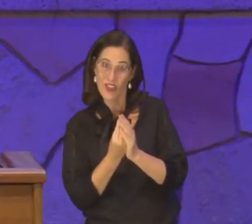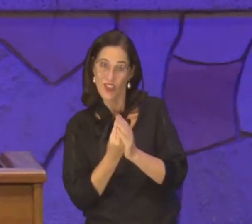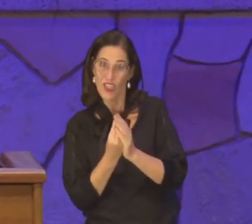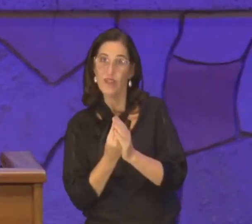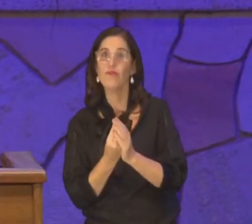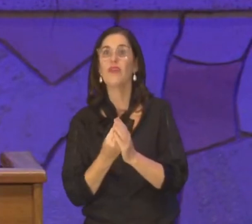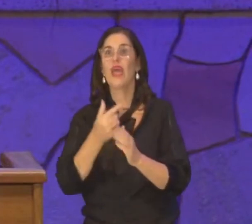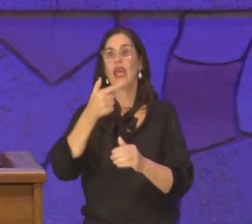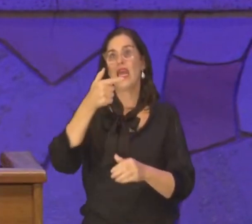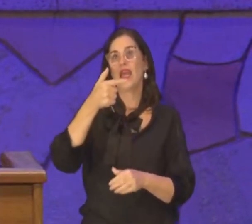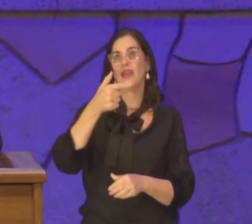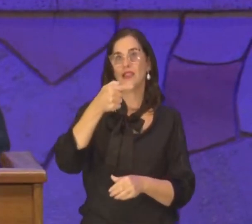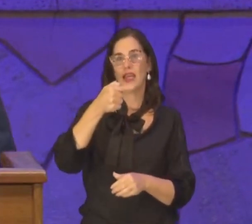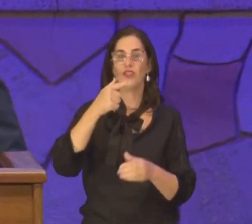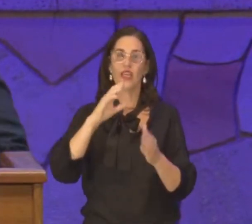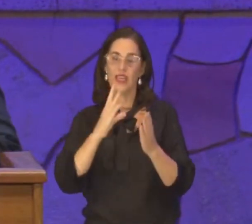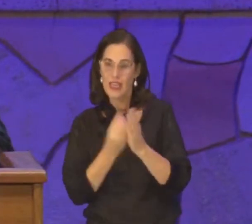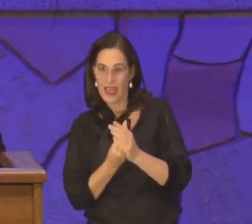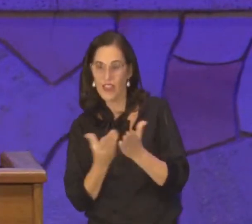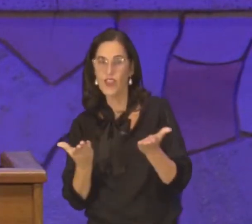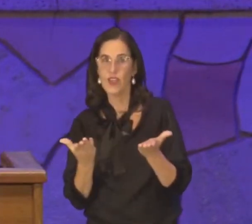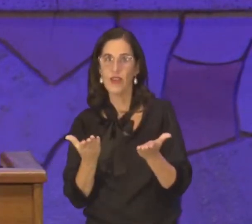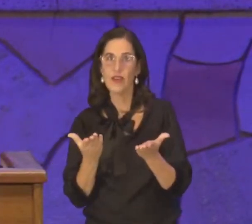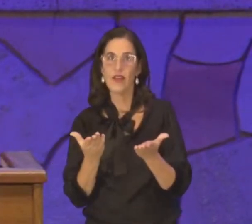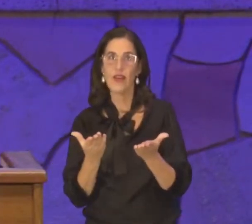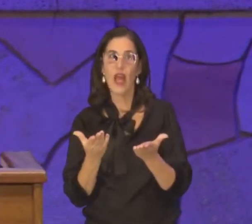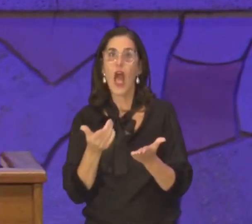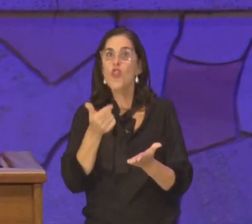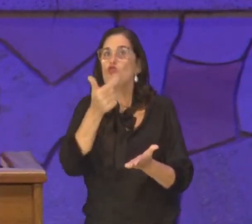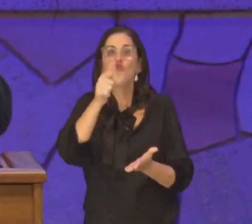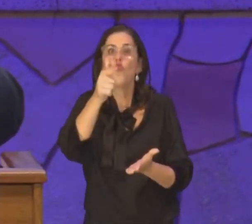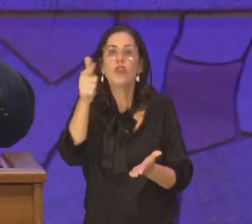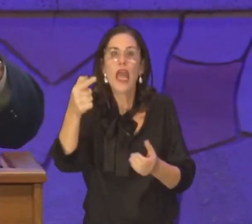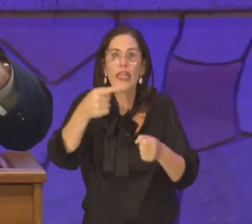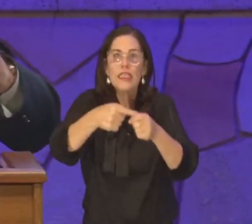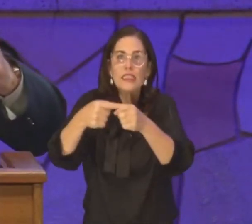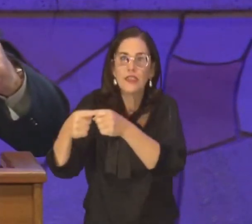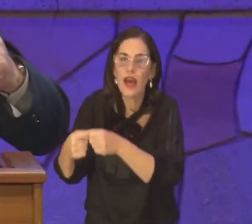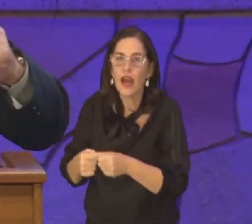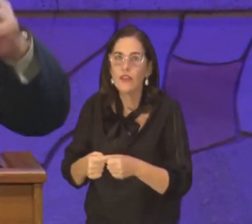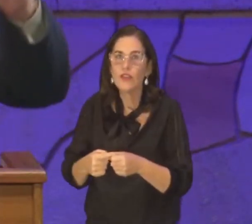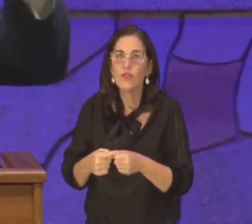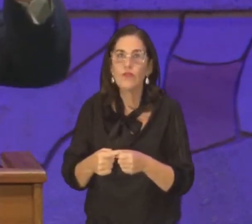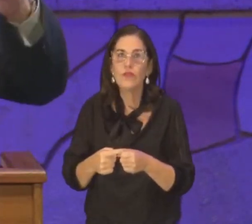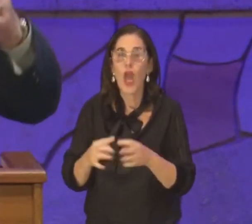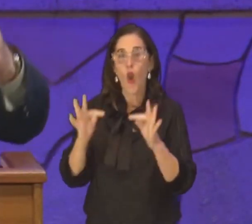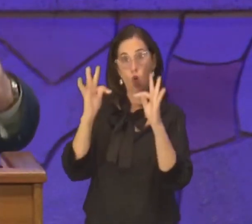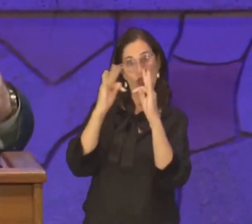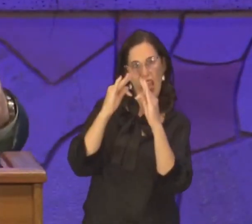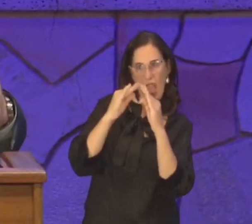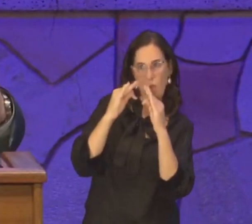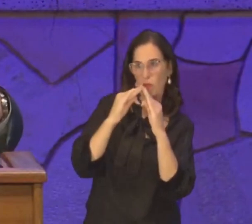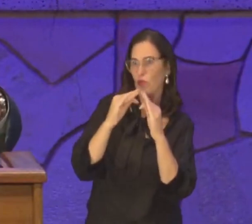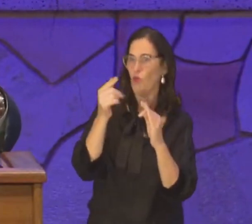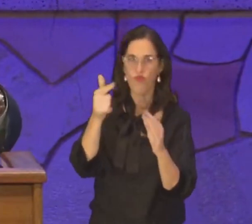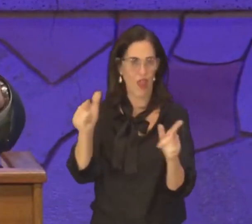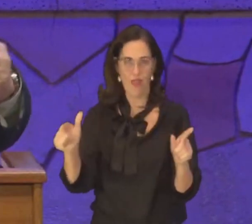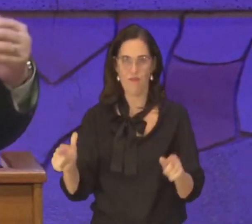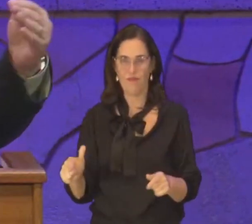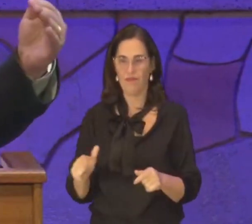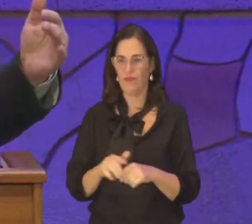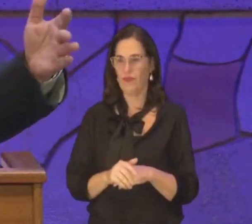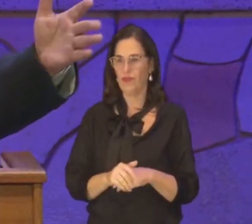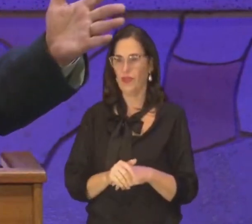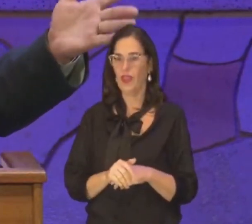pessoas. É bom que se diga que não há nestas cidades um templo,